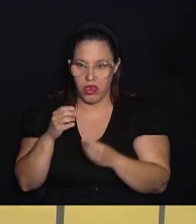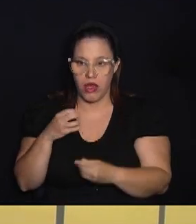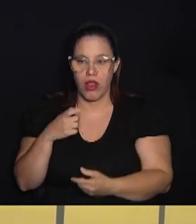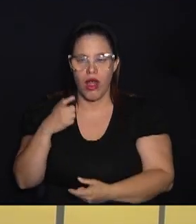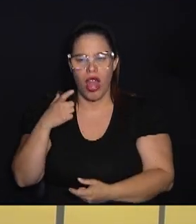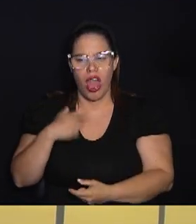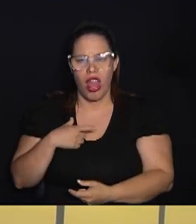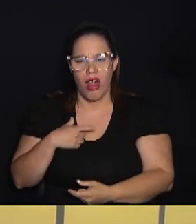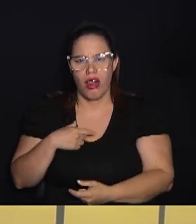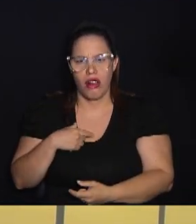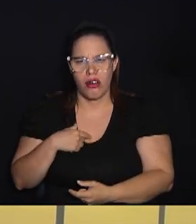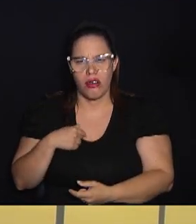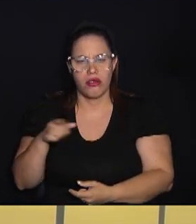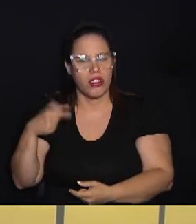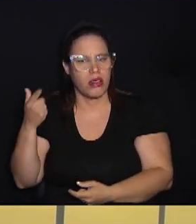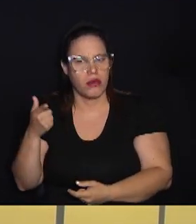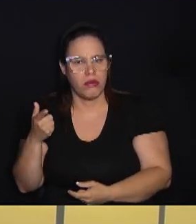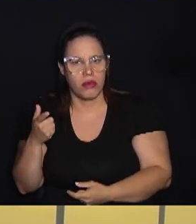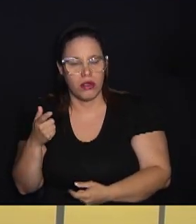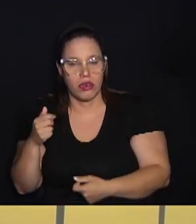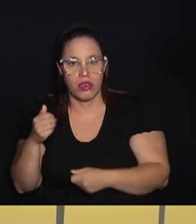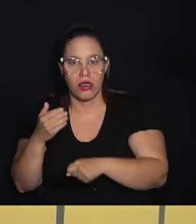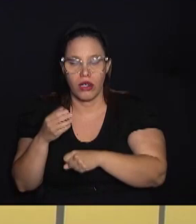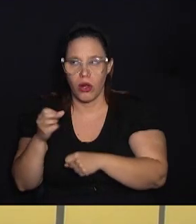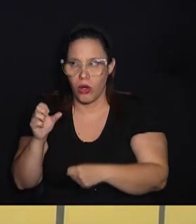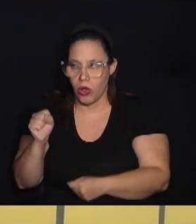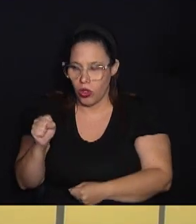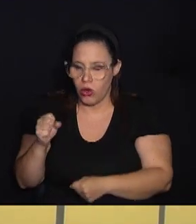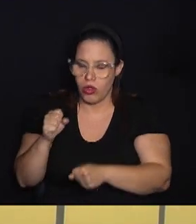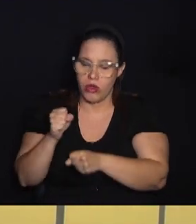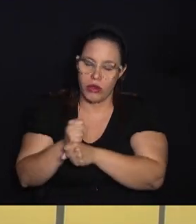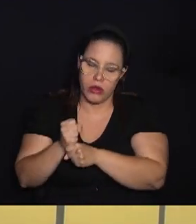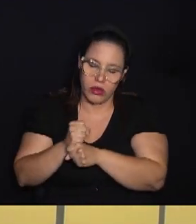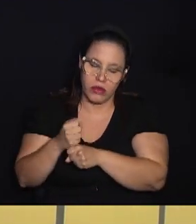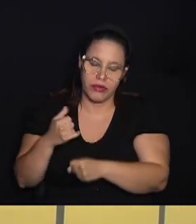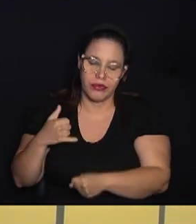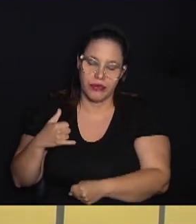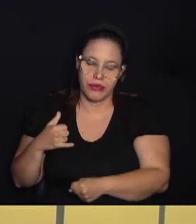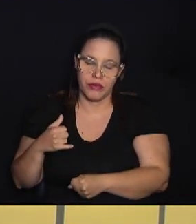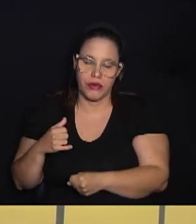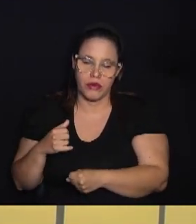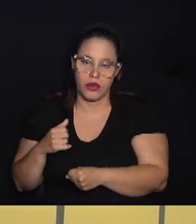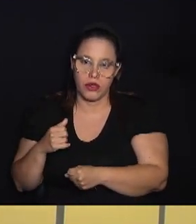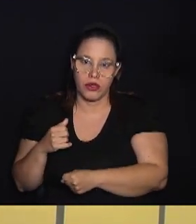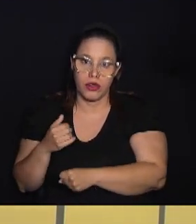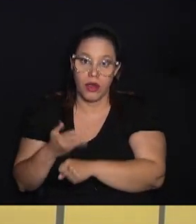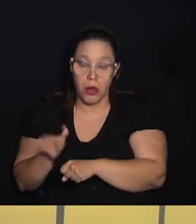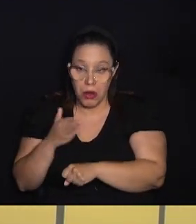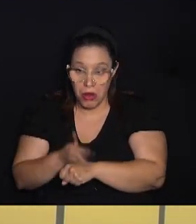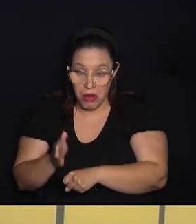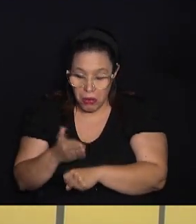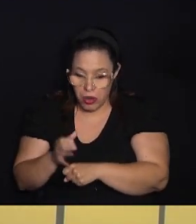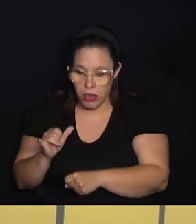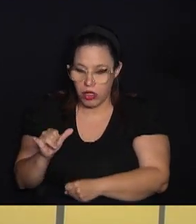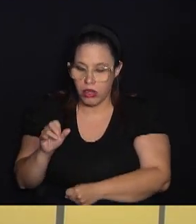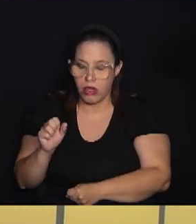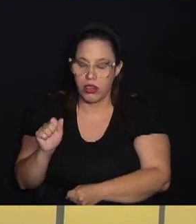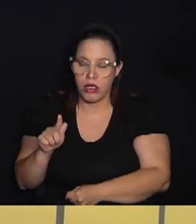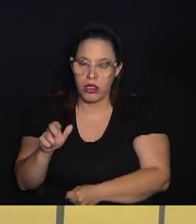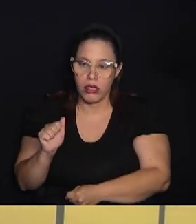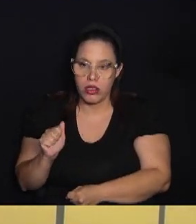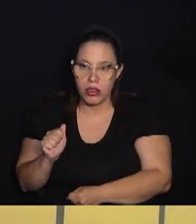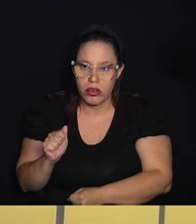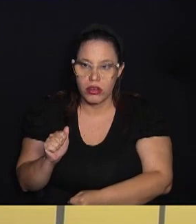muito melhor depois de 8 anos praticando yoga uau é então com Marie que é muito maravilhoso assim e aí a